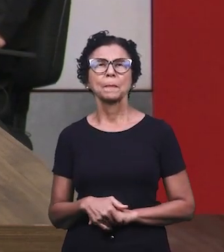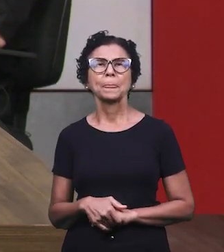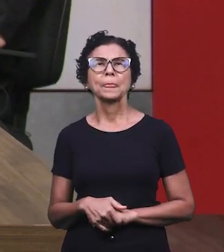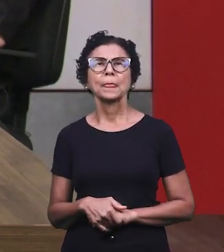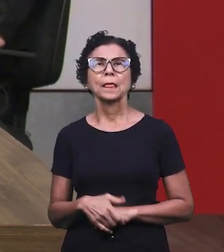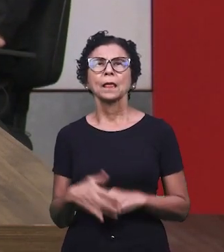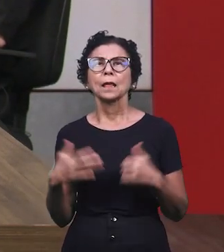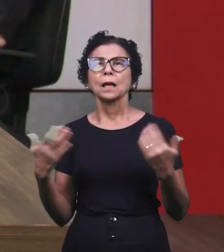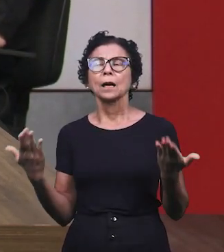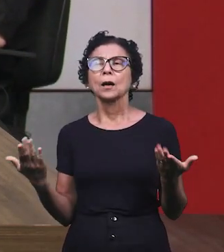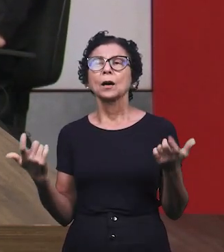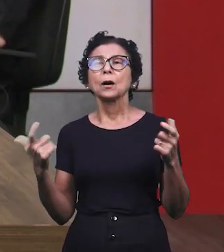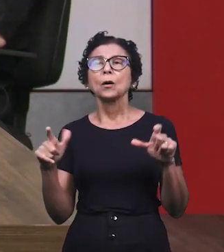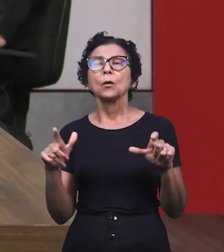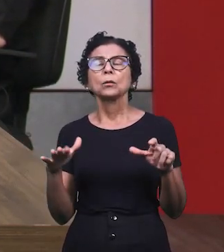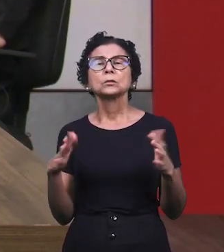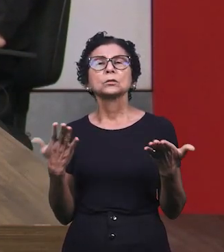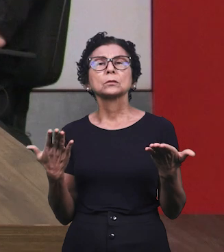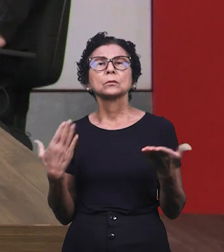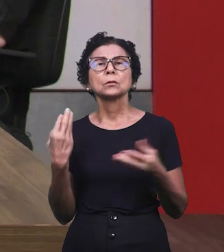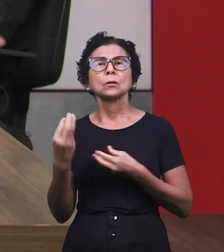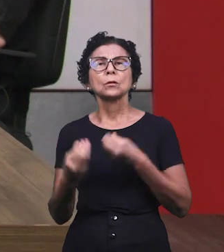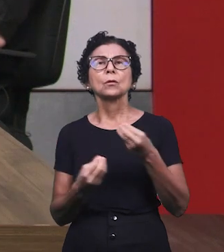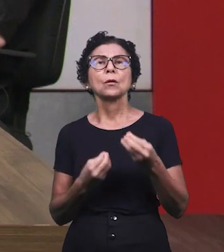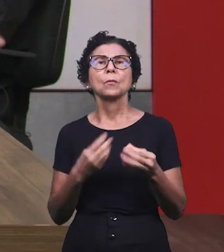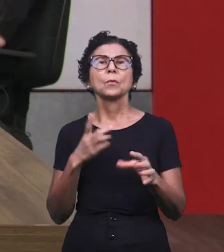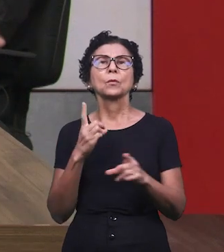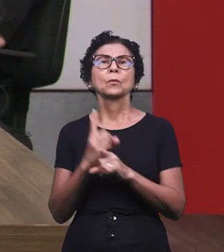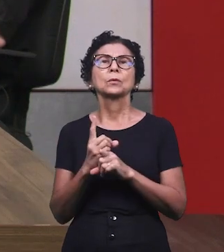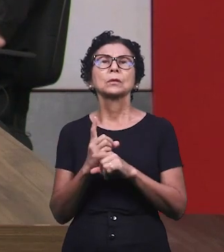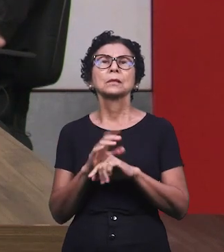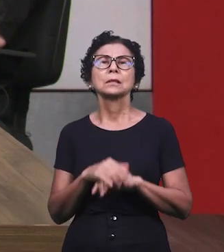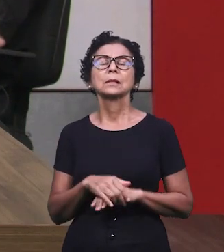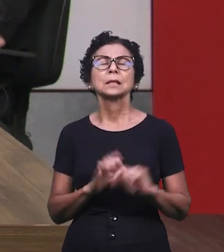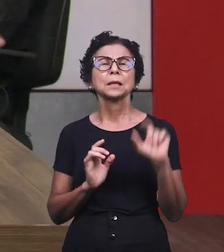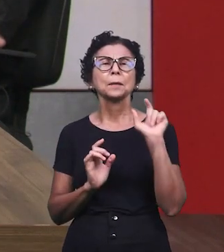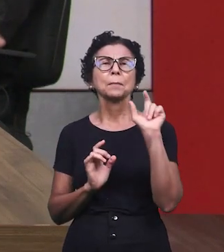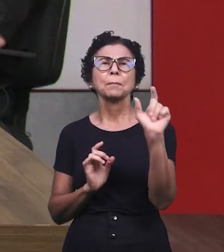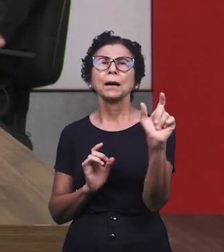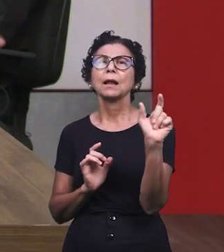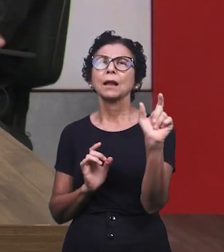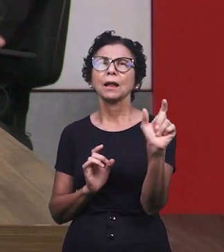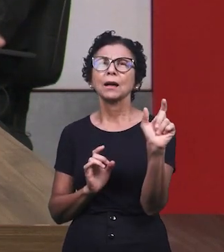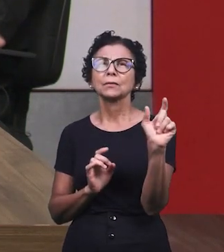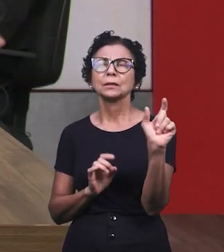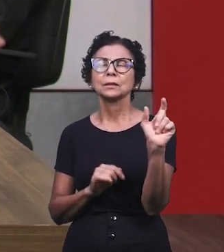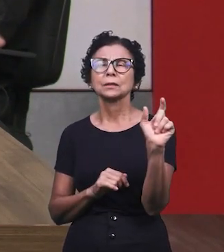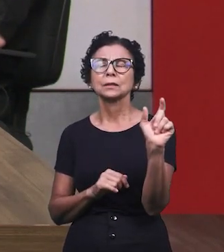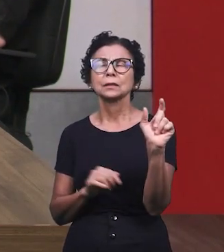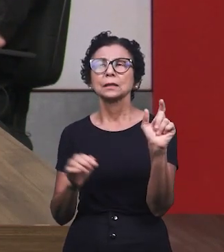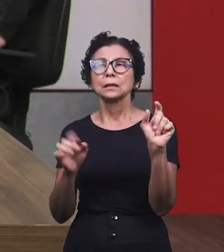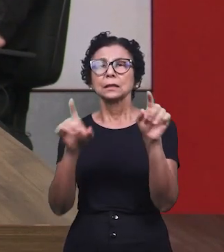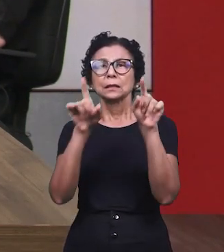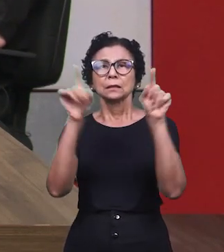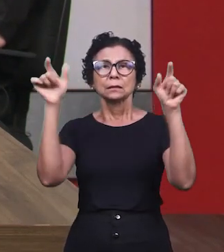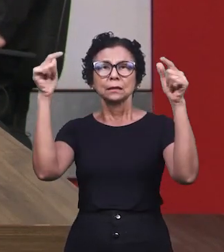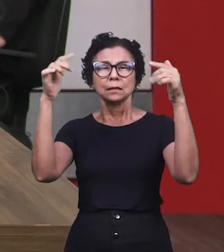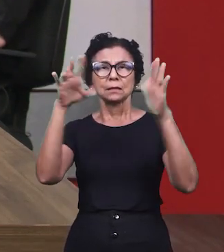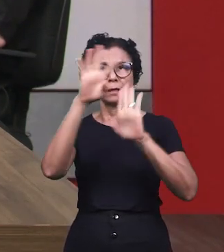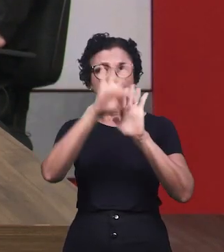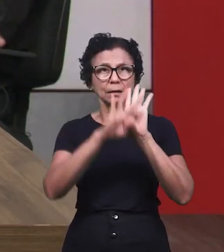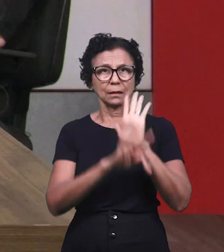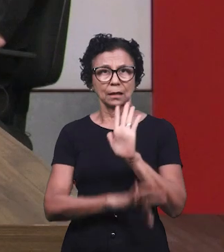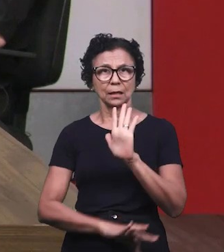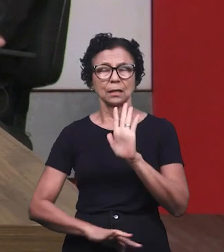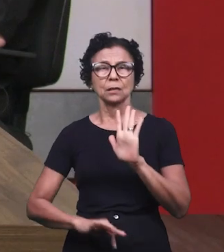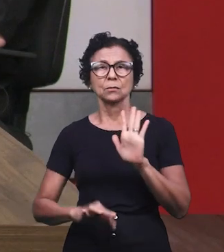Até onde? Que palavra? Tem uma palavra dentro desse louvor que está o novo dia. Que está onde?